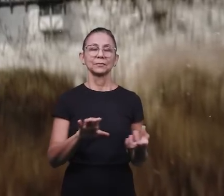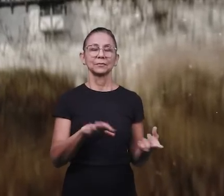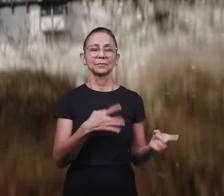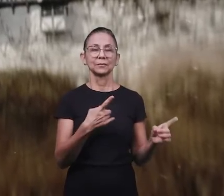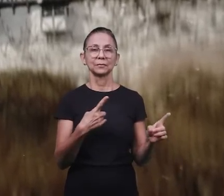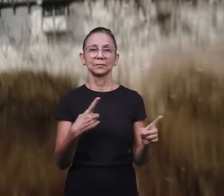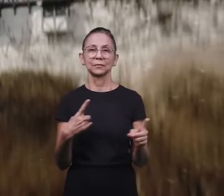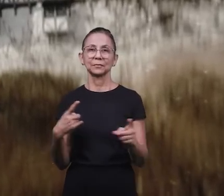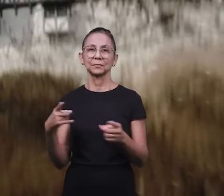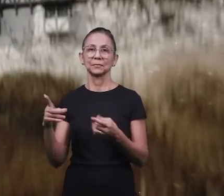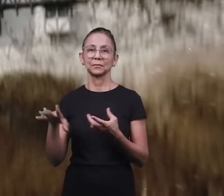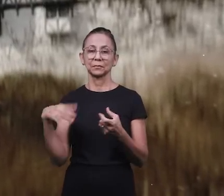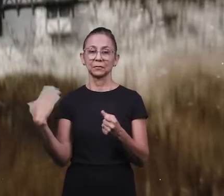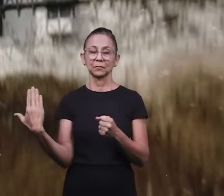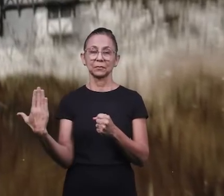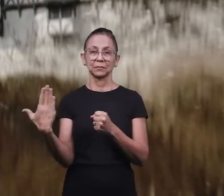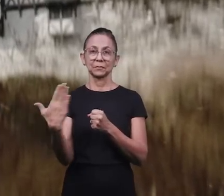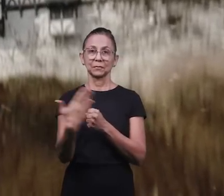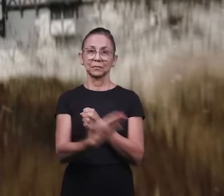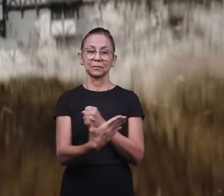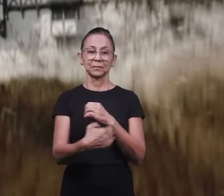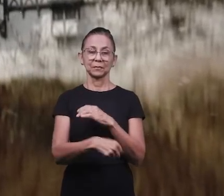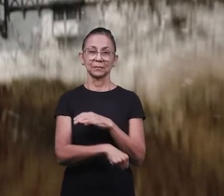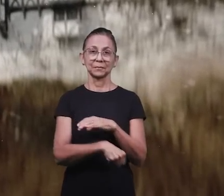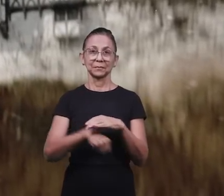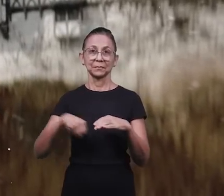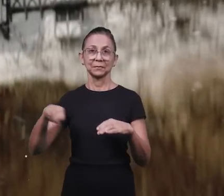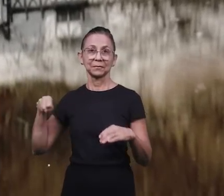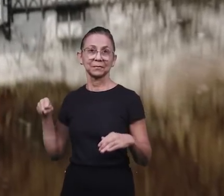espada e bom escudo,